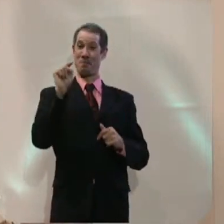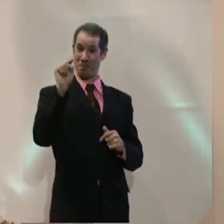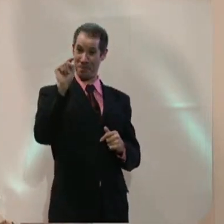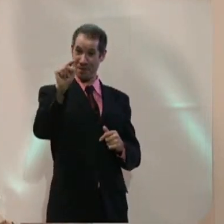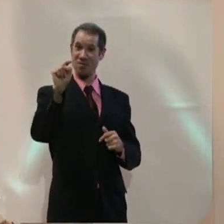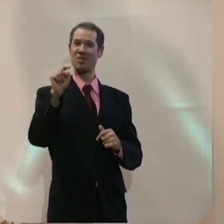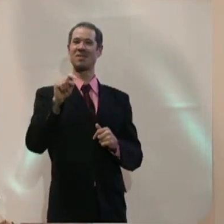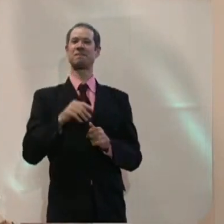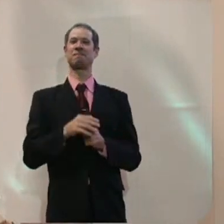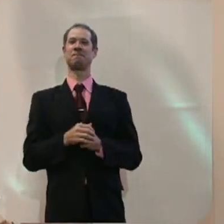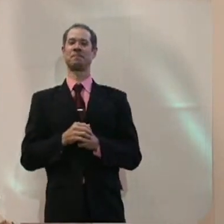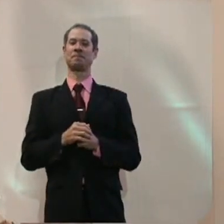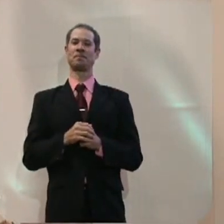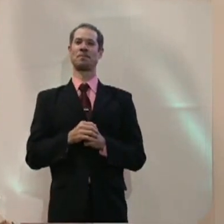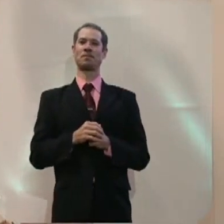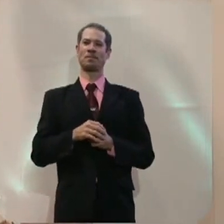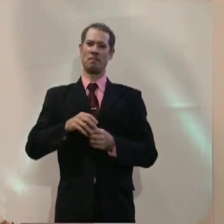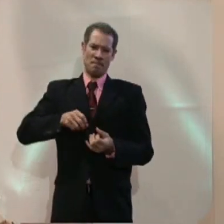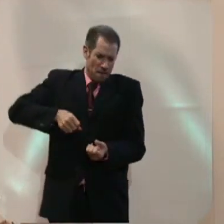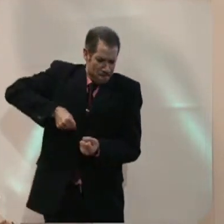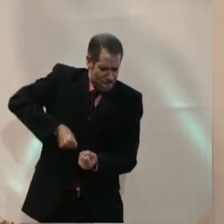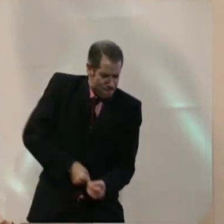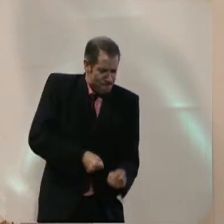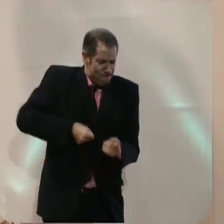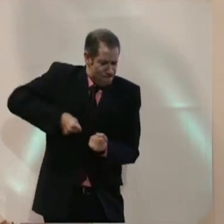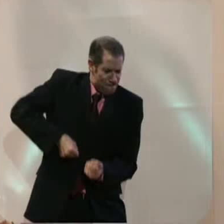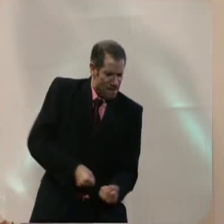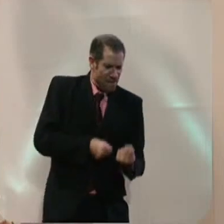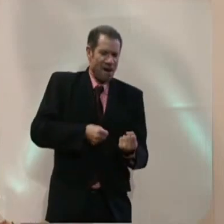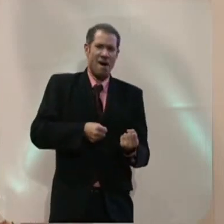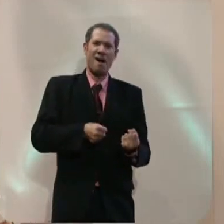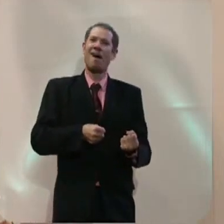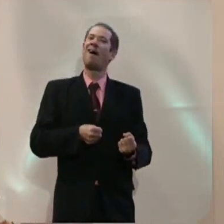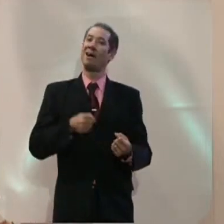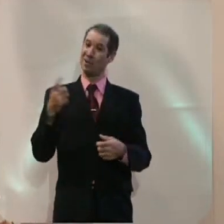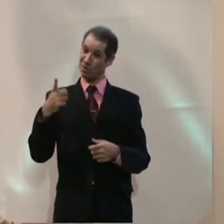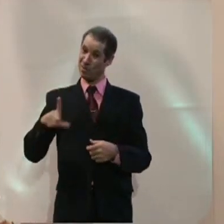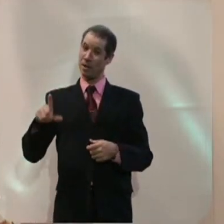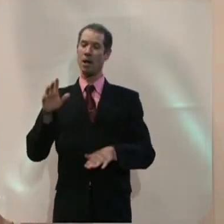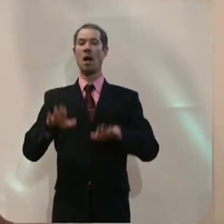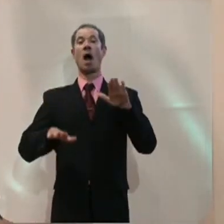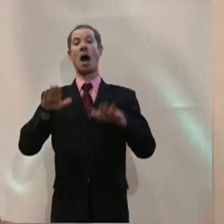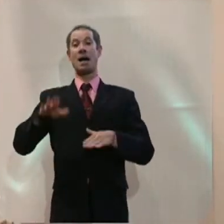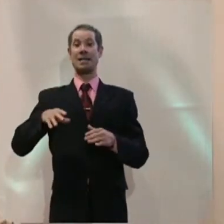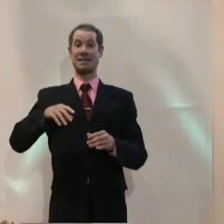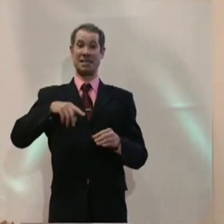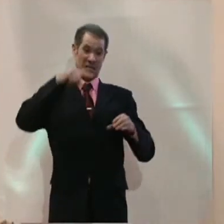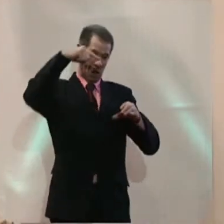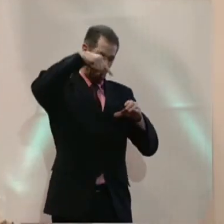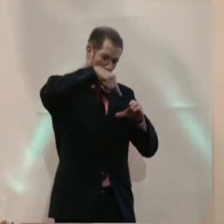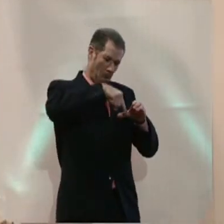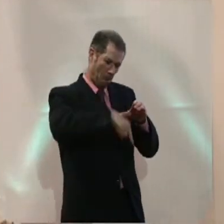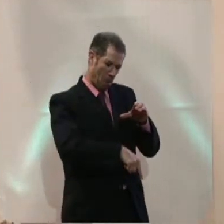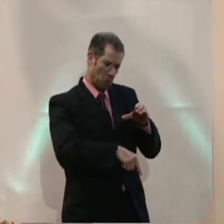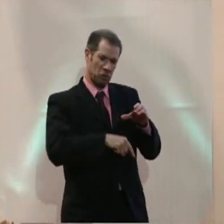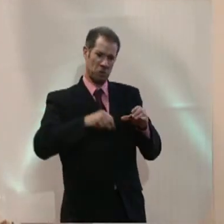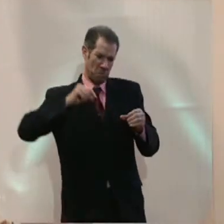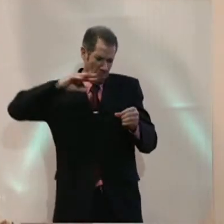hoje. Cava o poço. Sabe, às vezes o poço estava